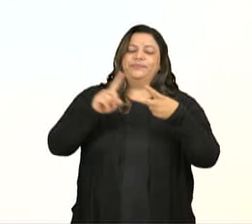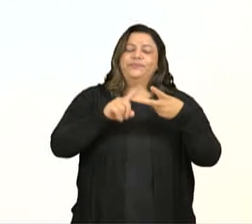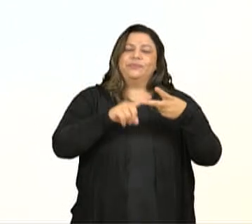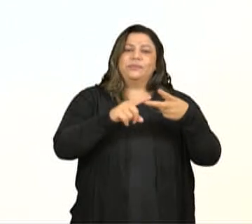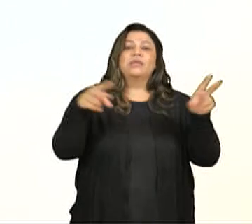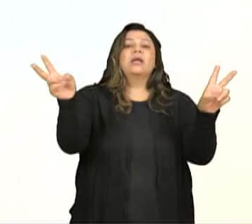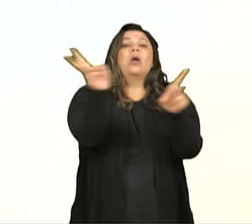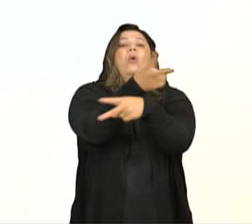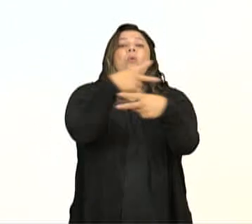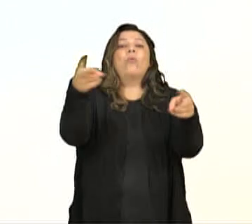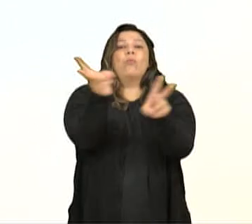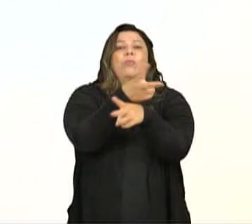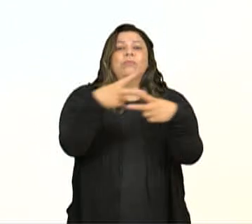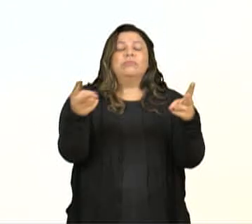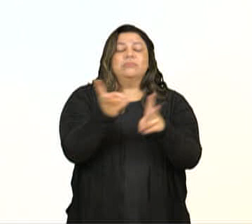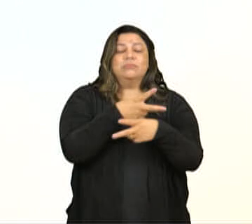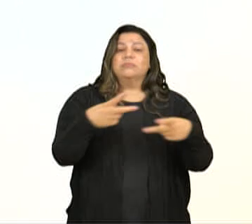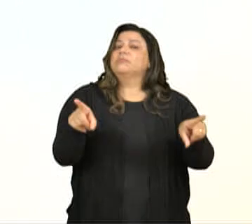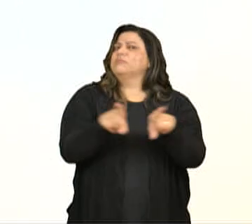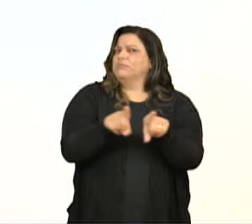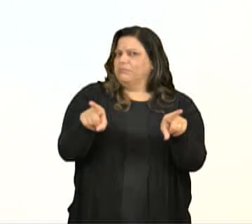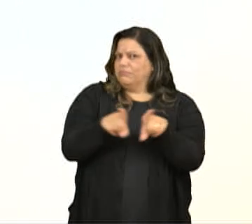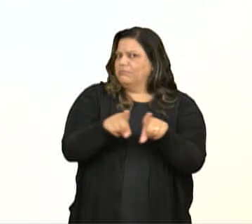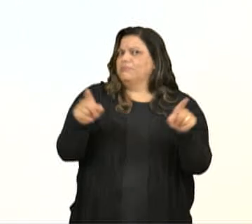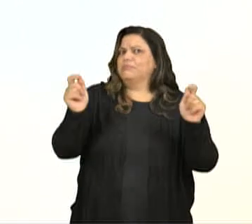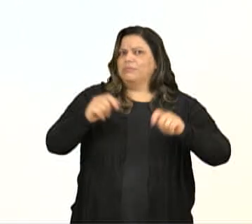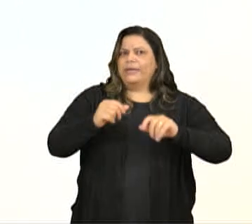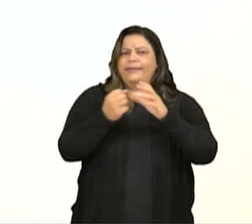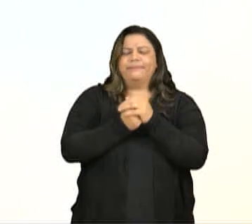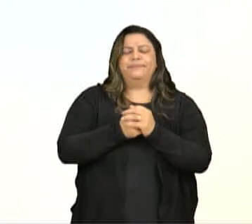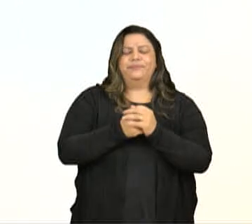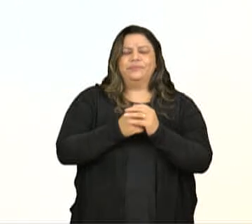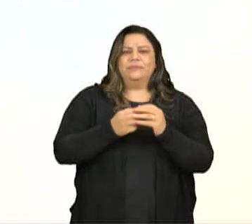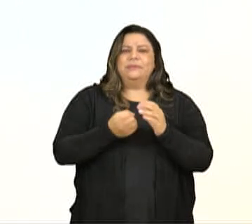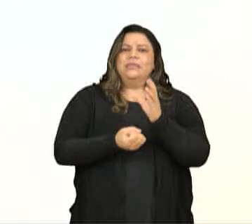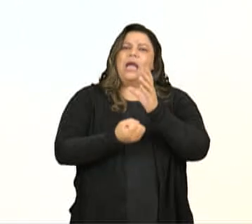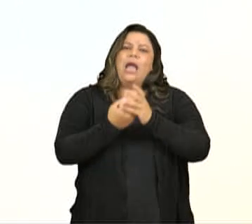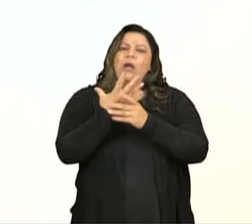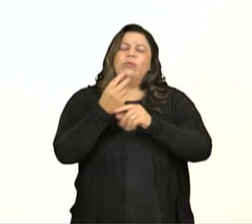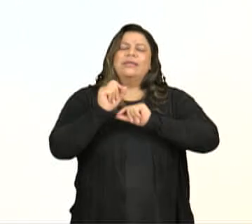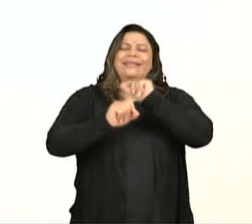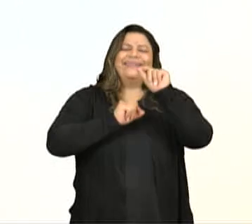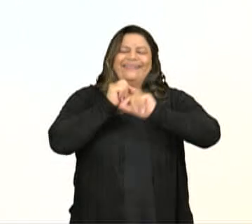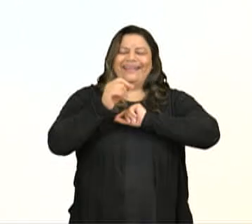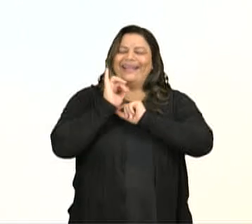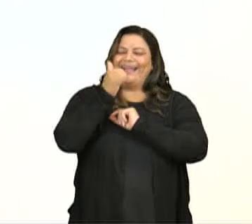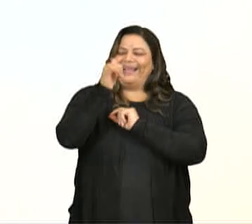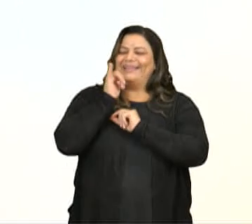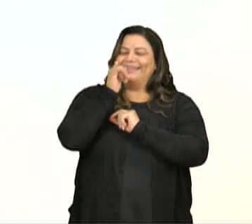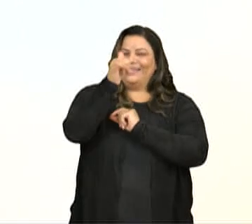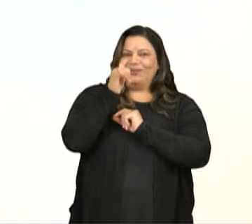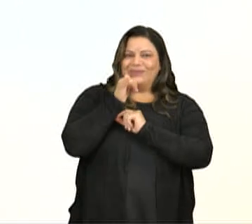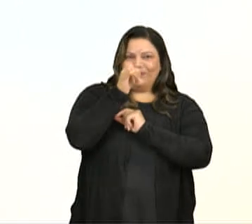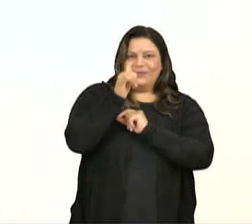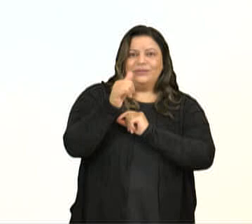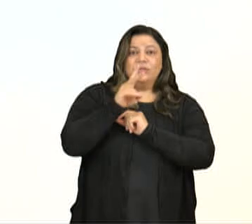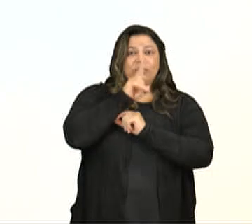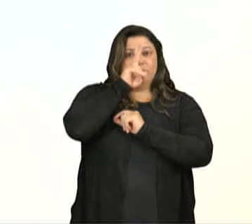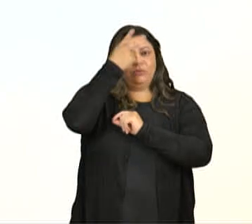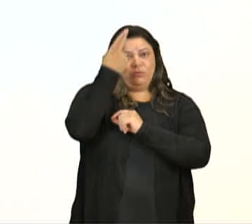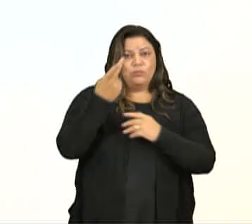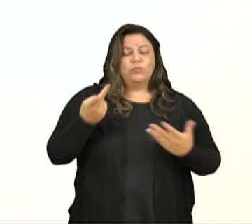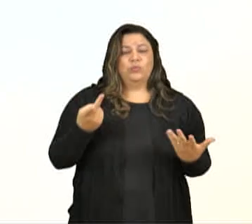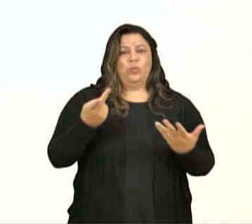vento é outra fonte renovável, né? Capaz de gerar energia por meio da sua força. Então, a